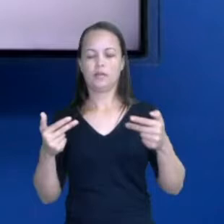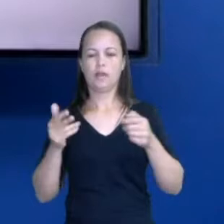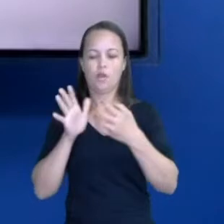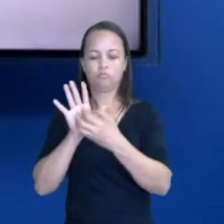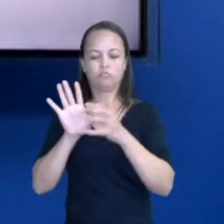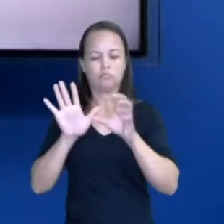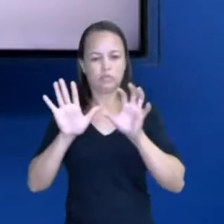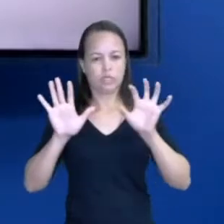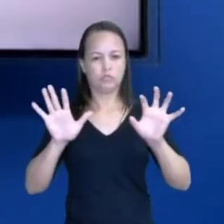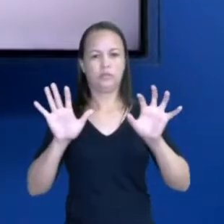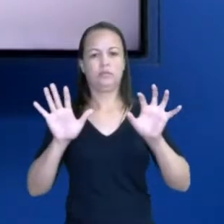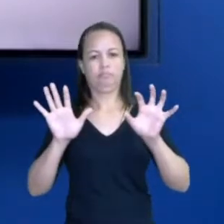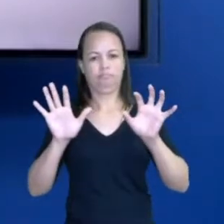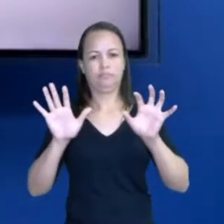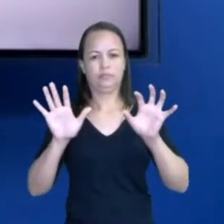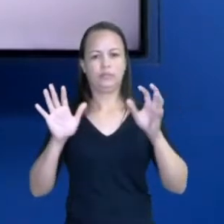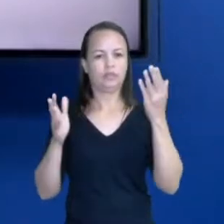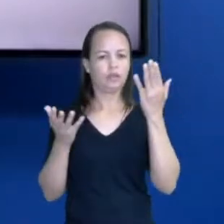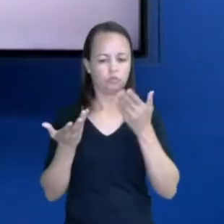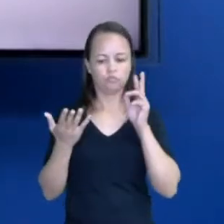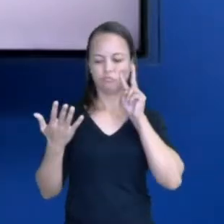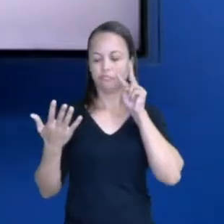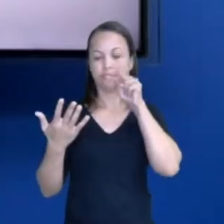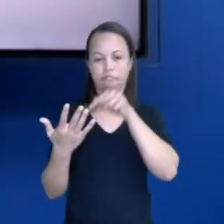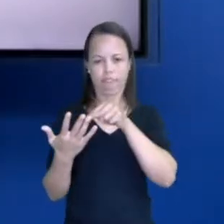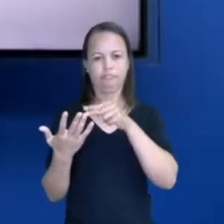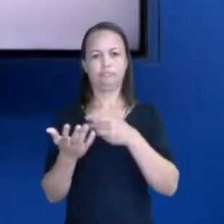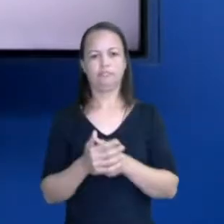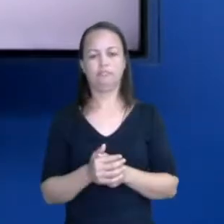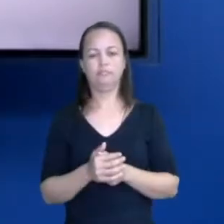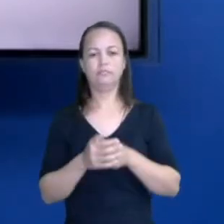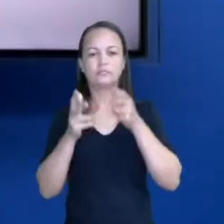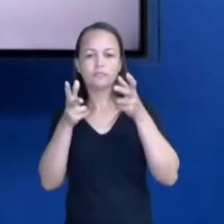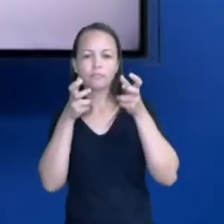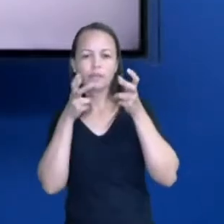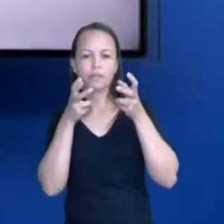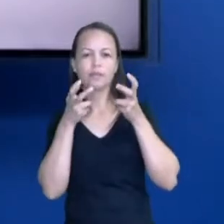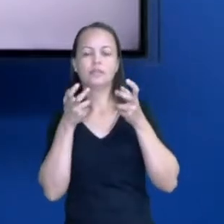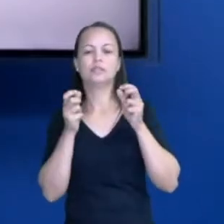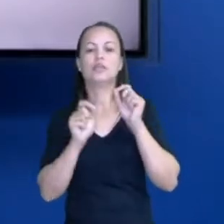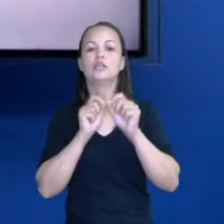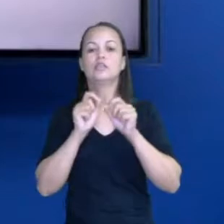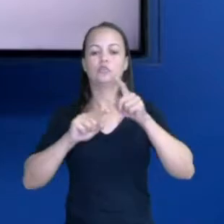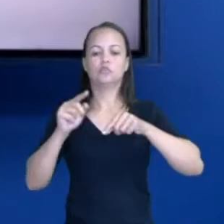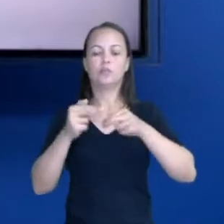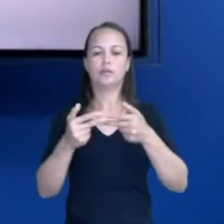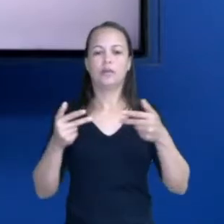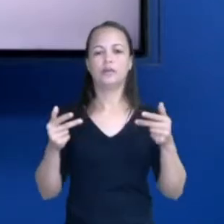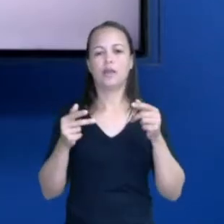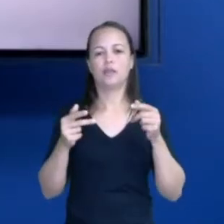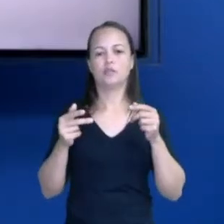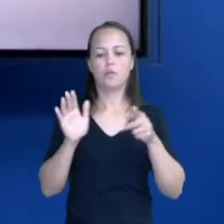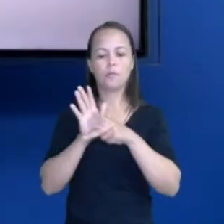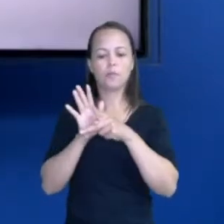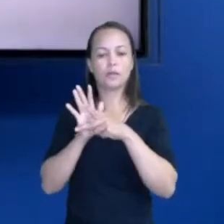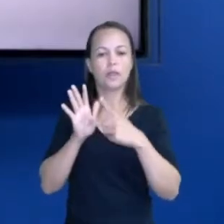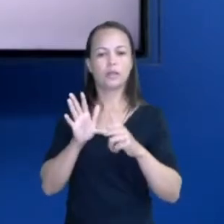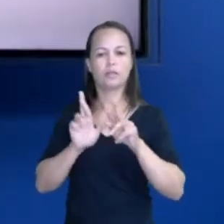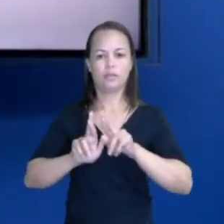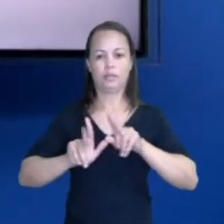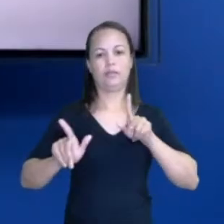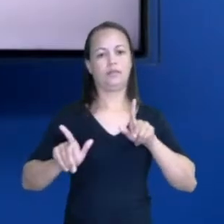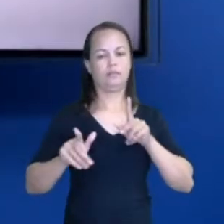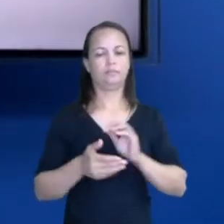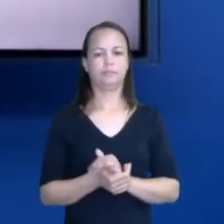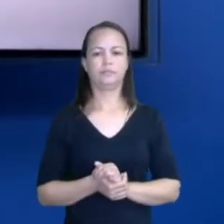É um material transparente. Então percebam que os materiais eles possuem essas diferentes propriedades. Se a gente pegar aqui